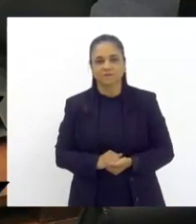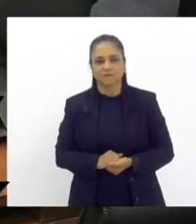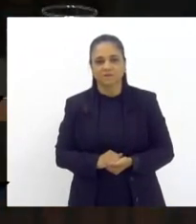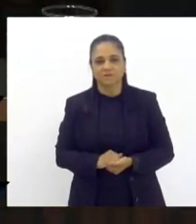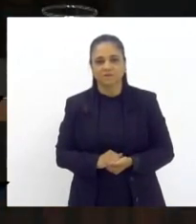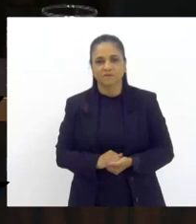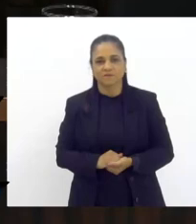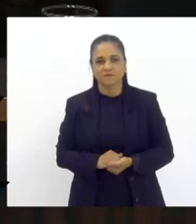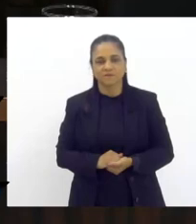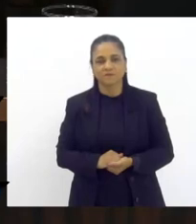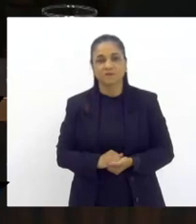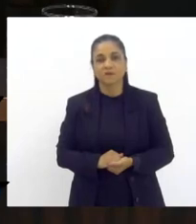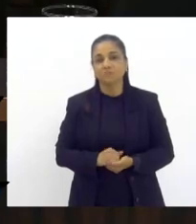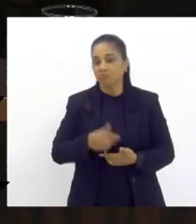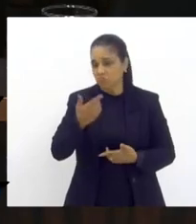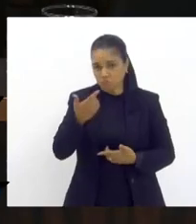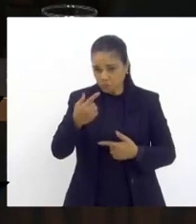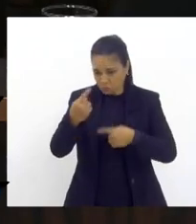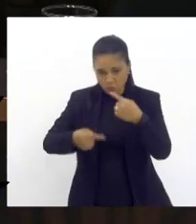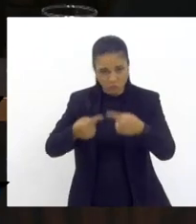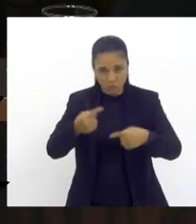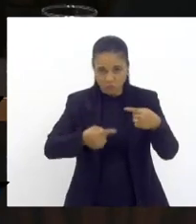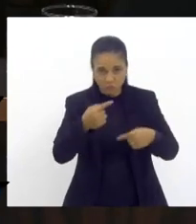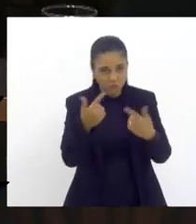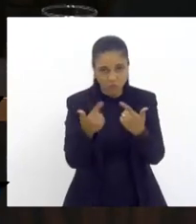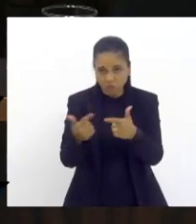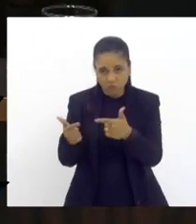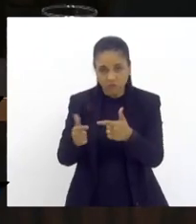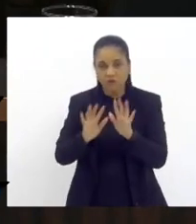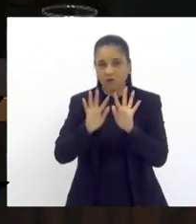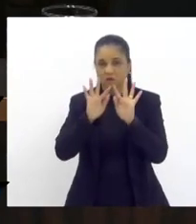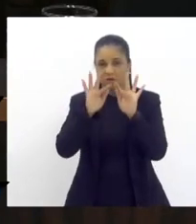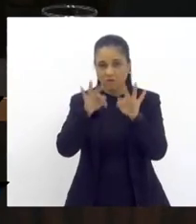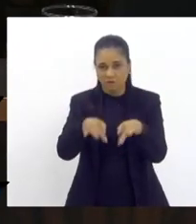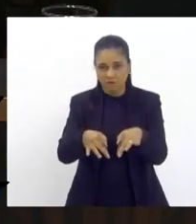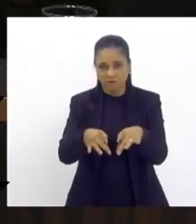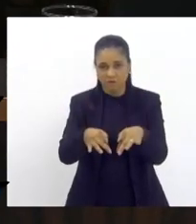Não havendo mais com o que ele discutir, encerrada a discussão.